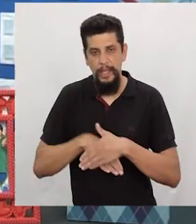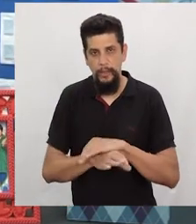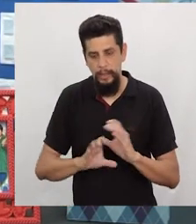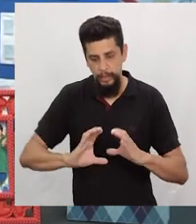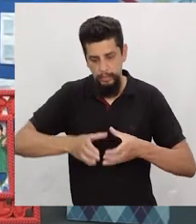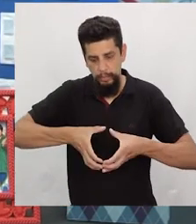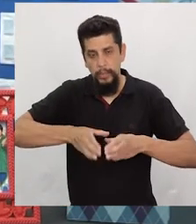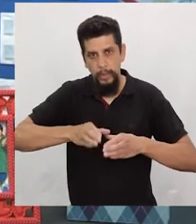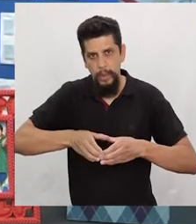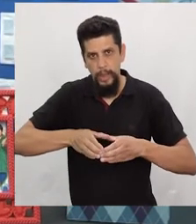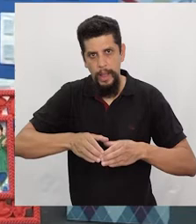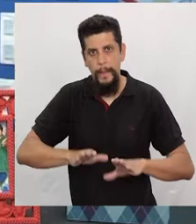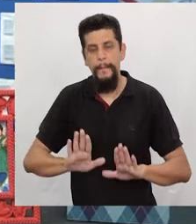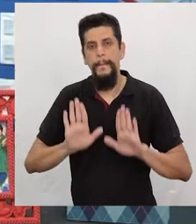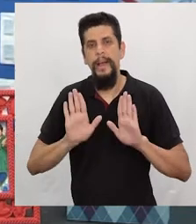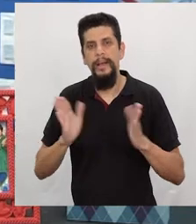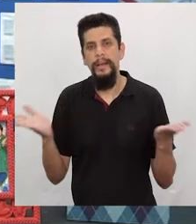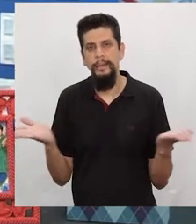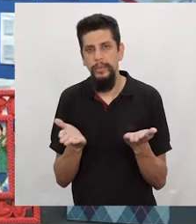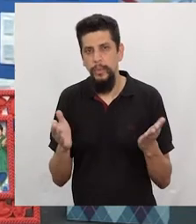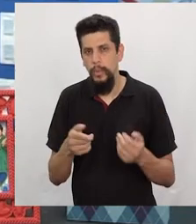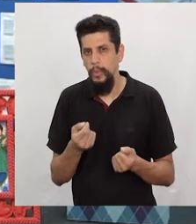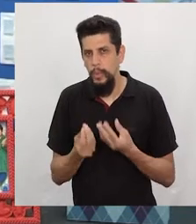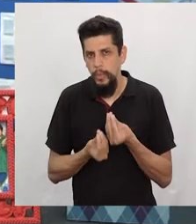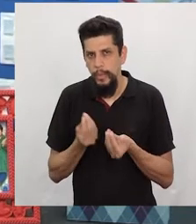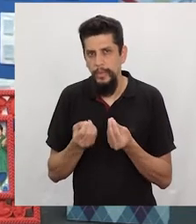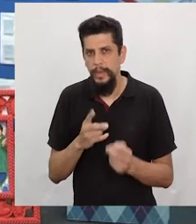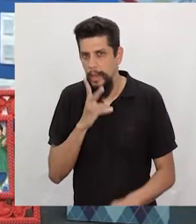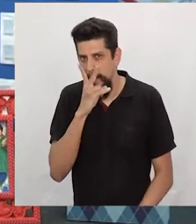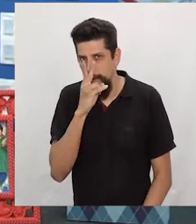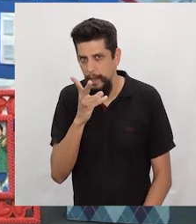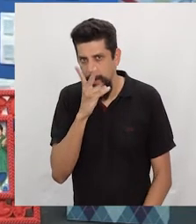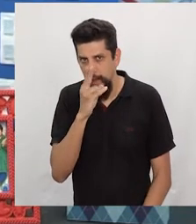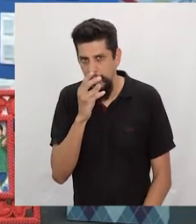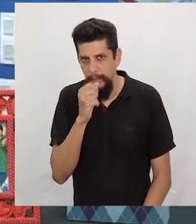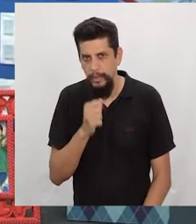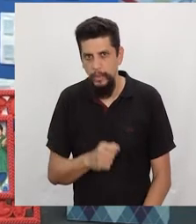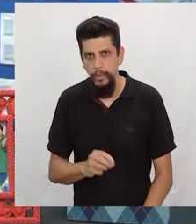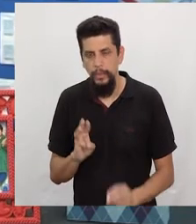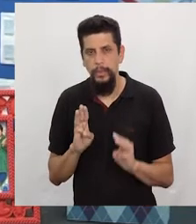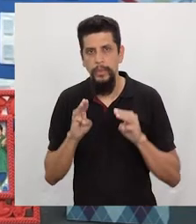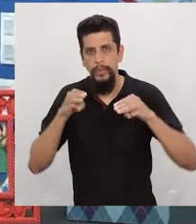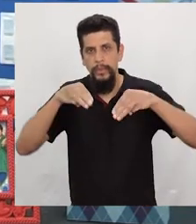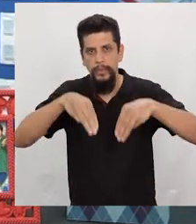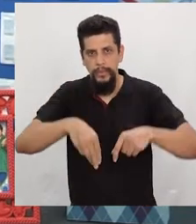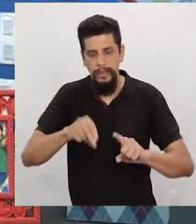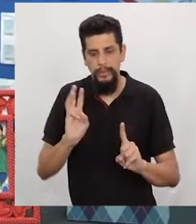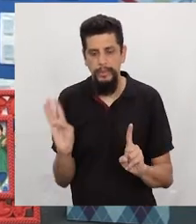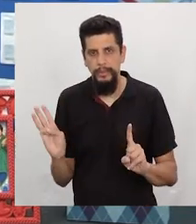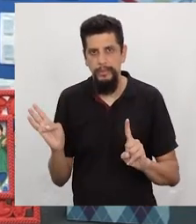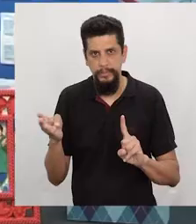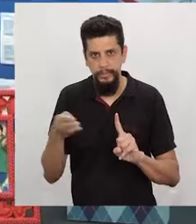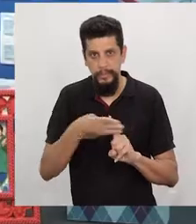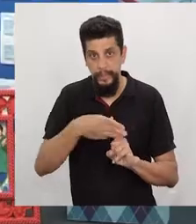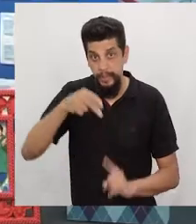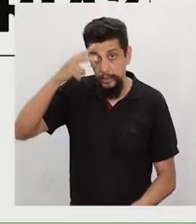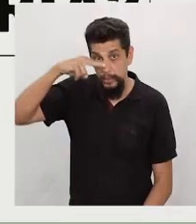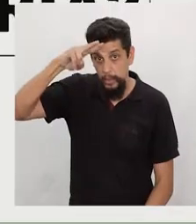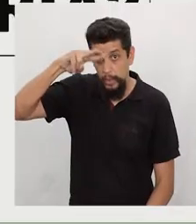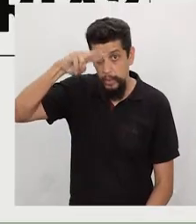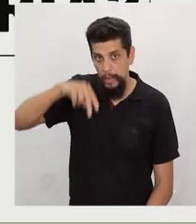clubinho. Mas e agora? Como que você acha que será o desfecho desta